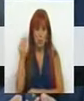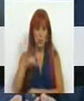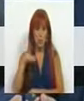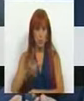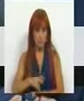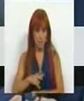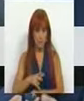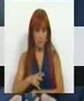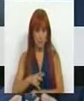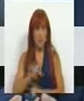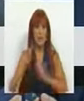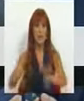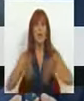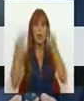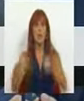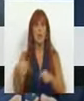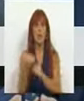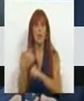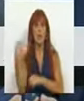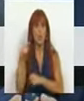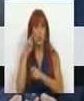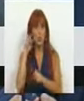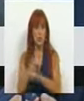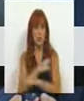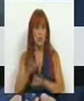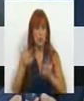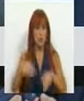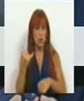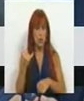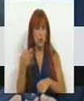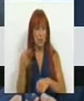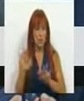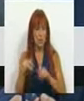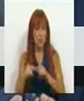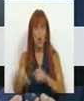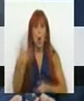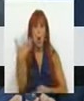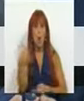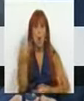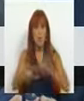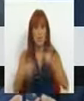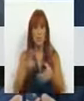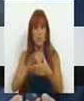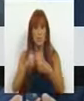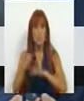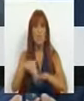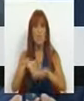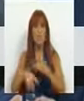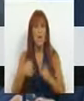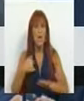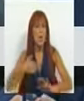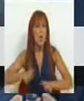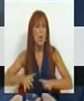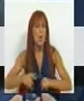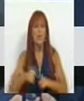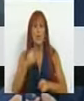de Portugal e, de seguida, um mecanismo único de supervisão, a partir do final de 2014, fez 11 avaliações à Caixa Geral de Depósitos. Eu não